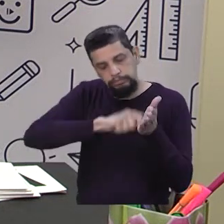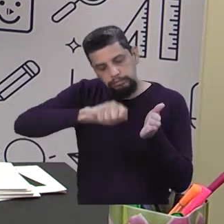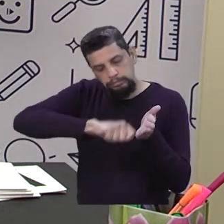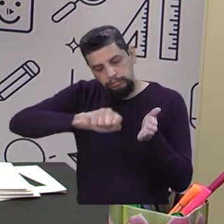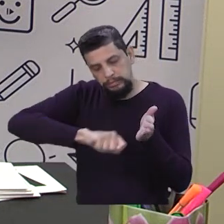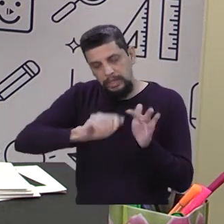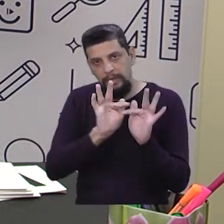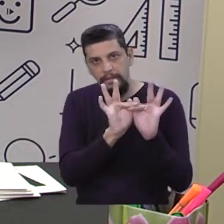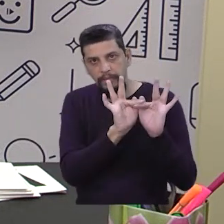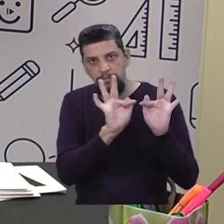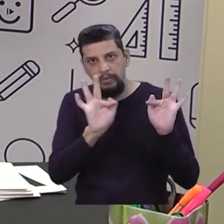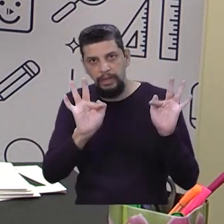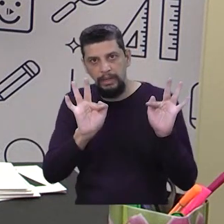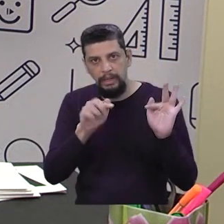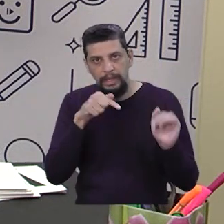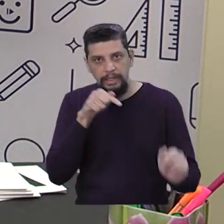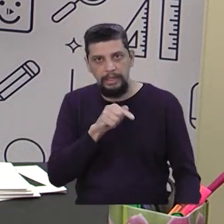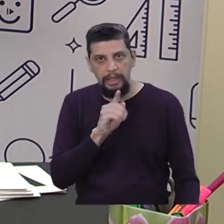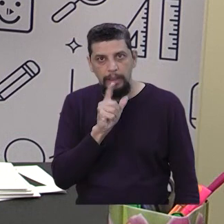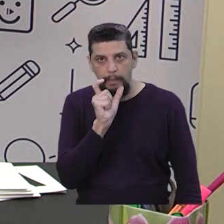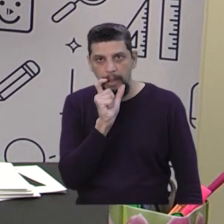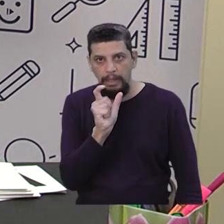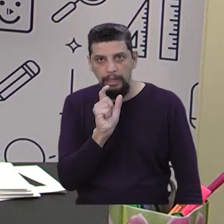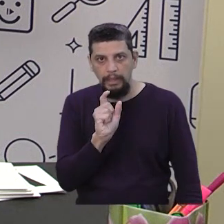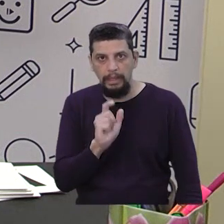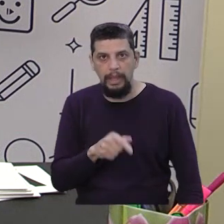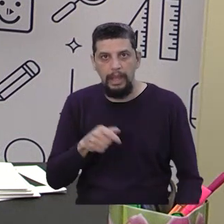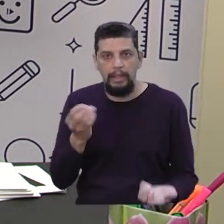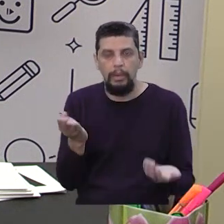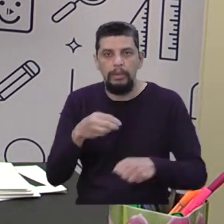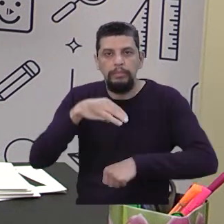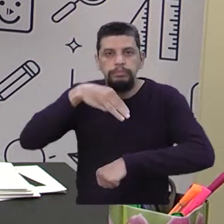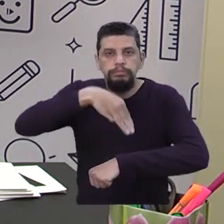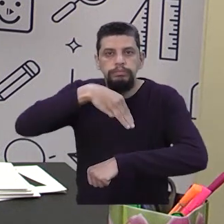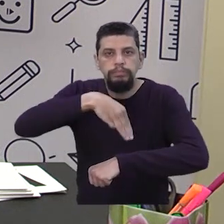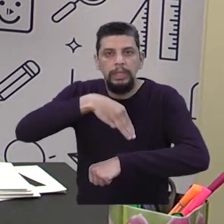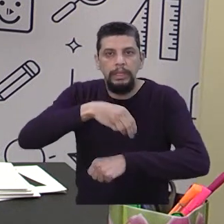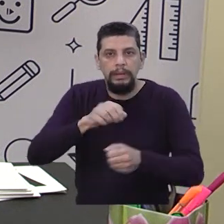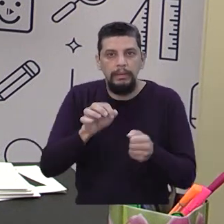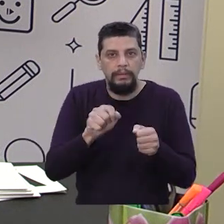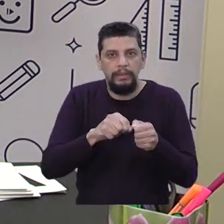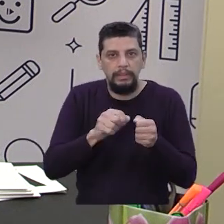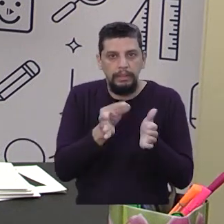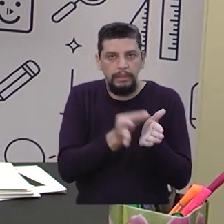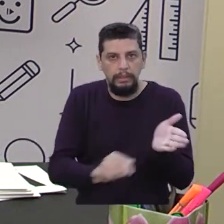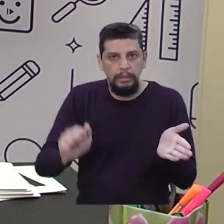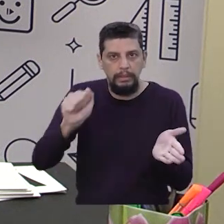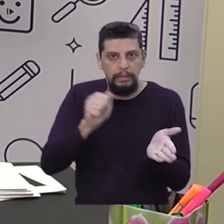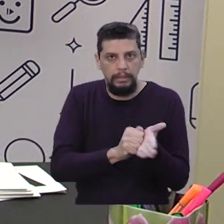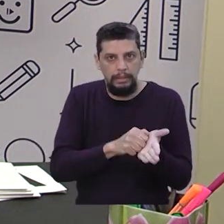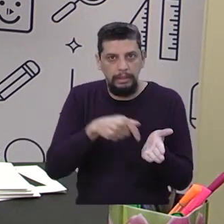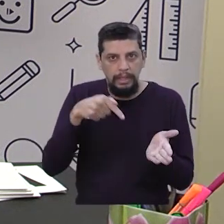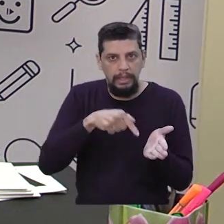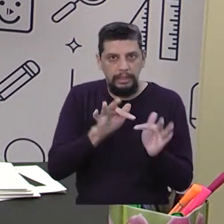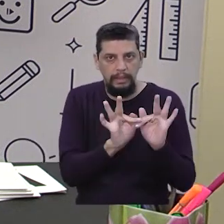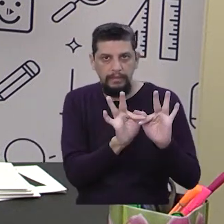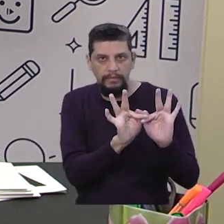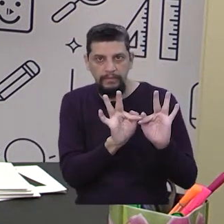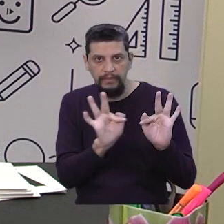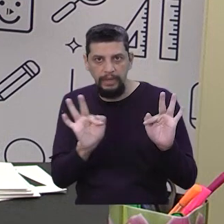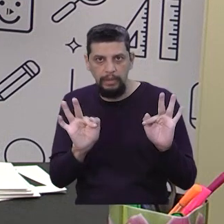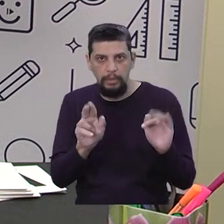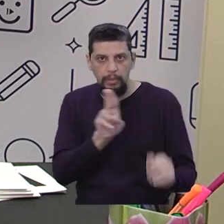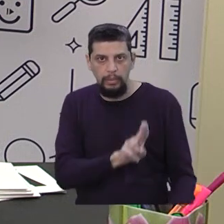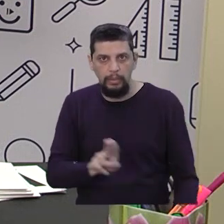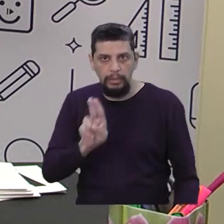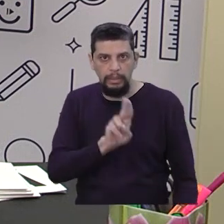uma frase com essa palavra. A professora vai dar uns minutos para você registrar esta